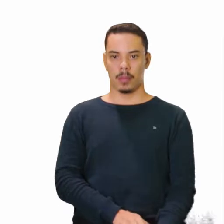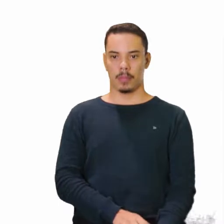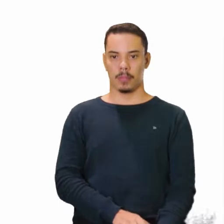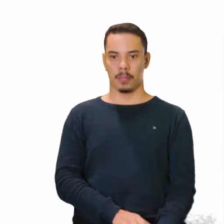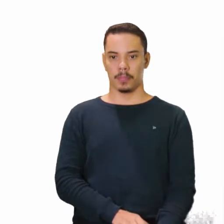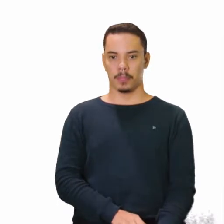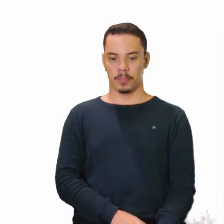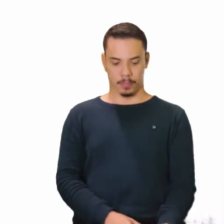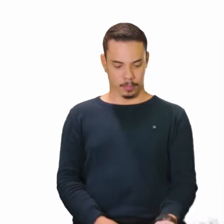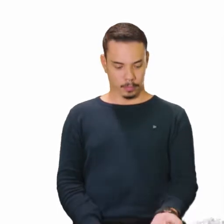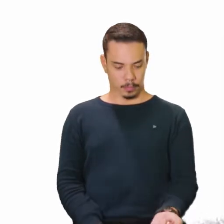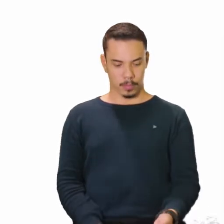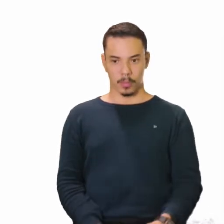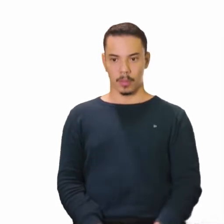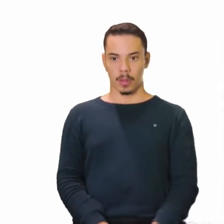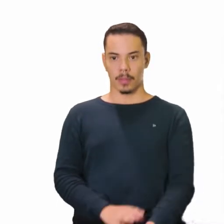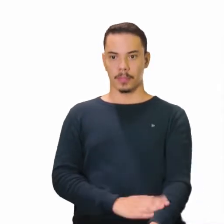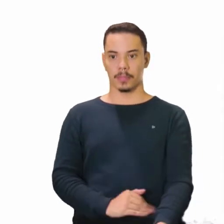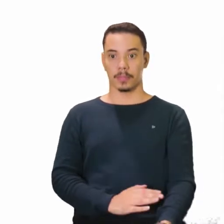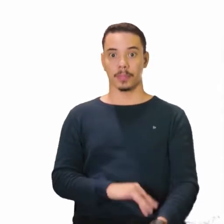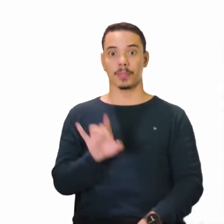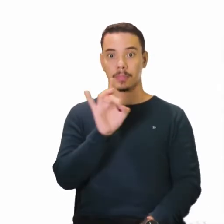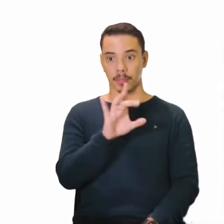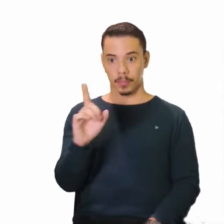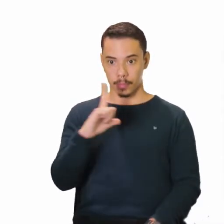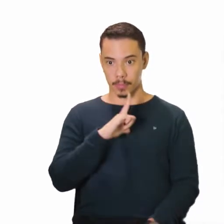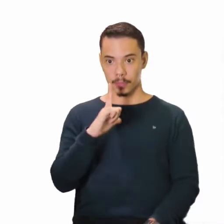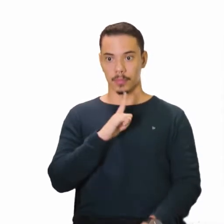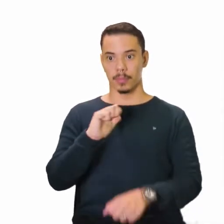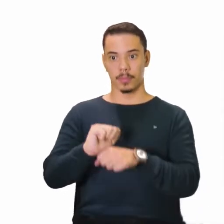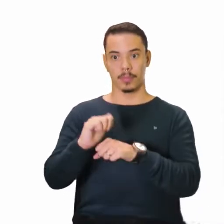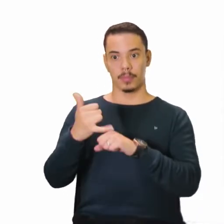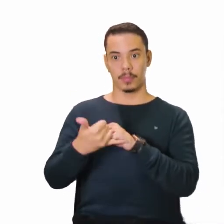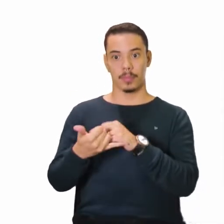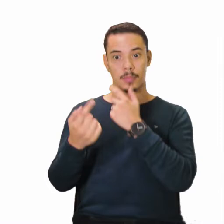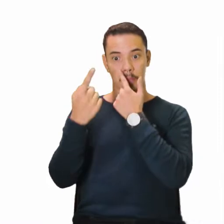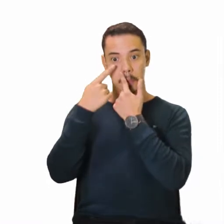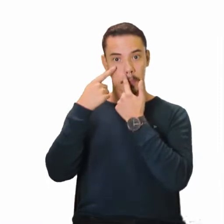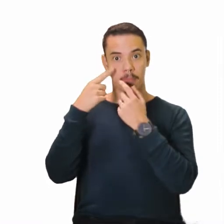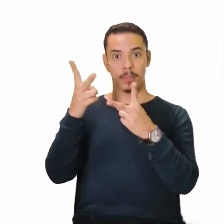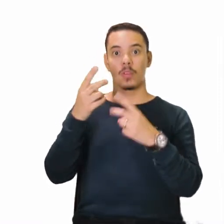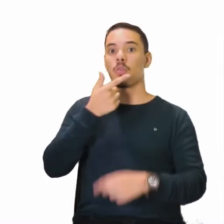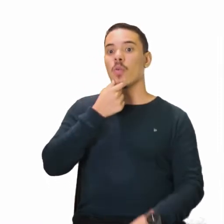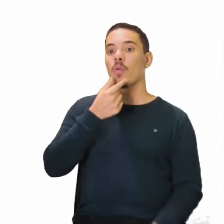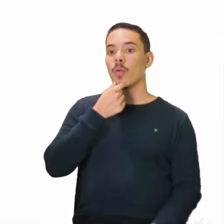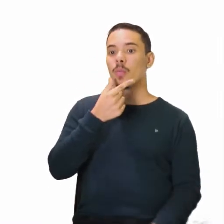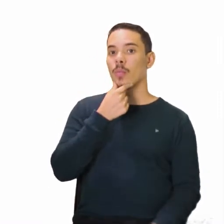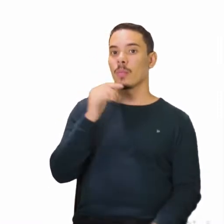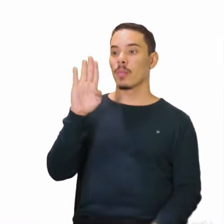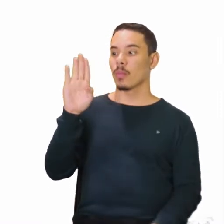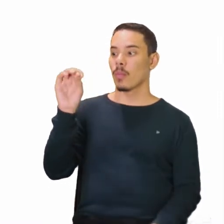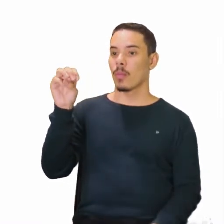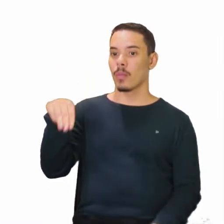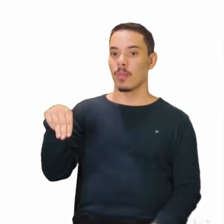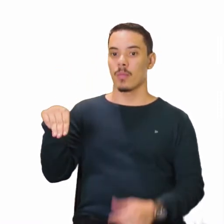adjetivo. Formas diferentes, uma para o masculino, outra para o